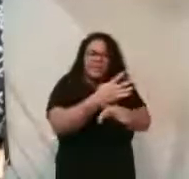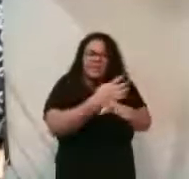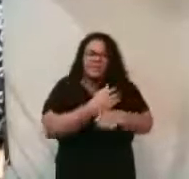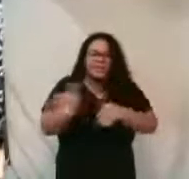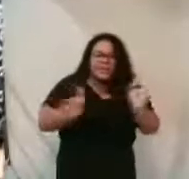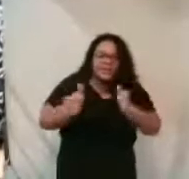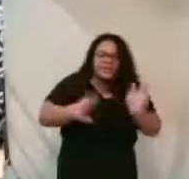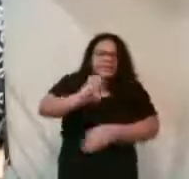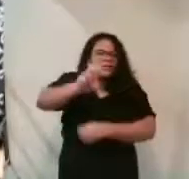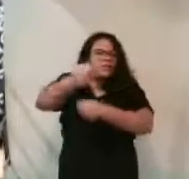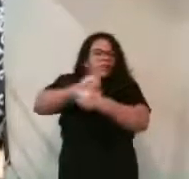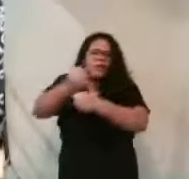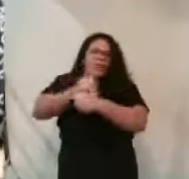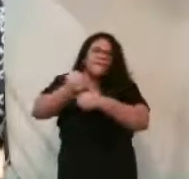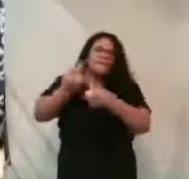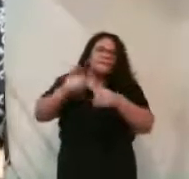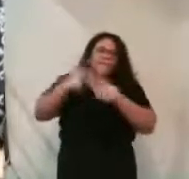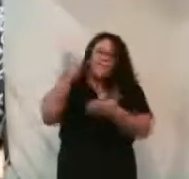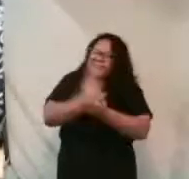e